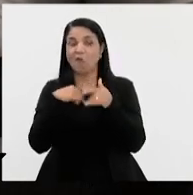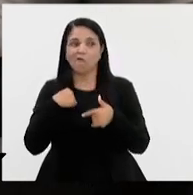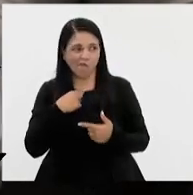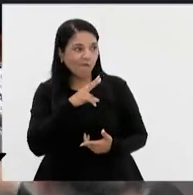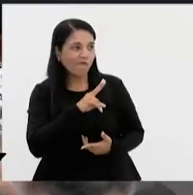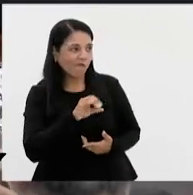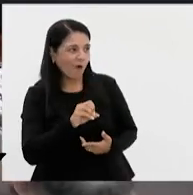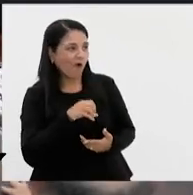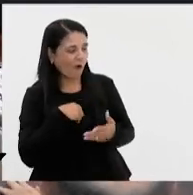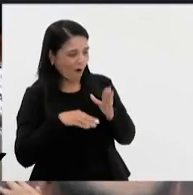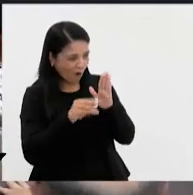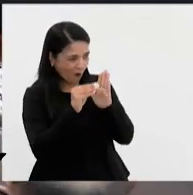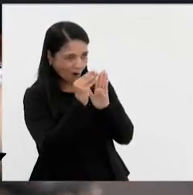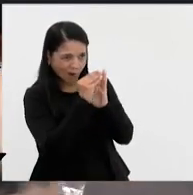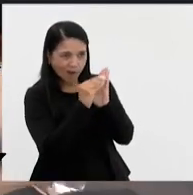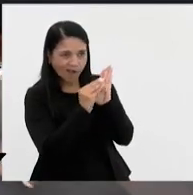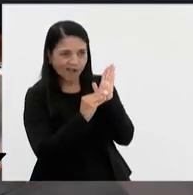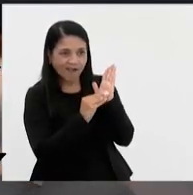Vou colocar Vossa Excelência